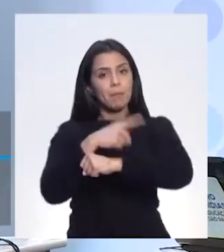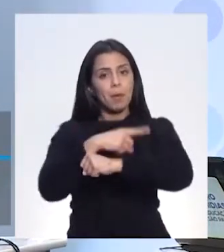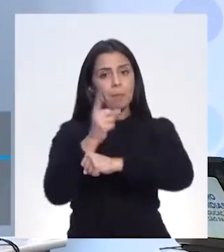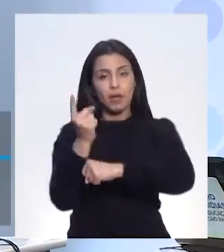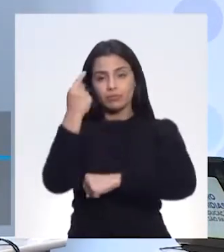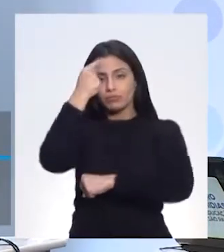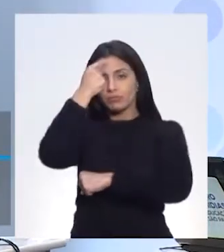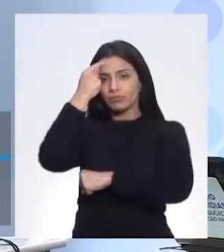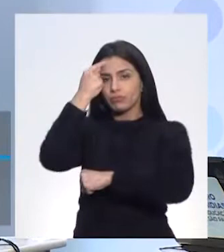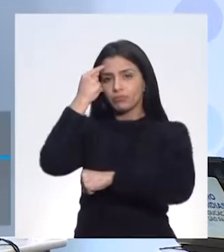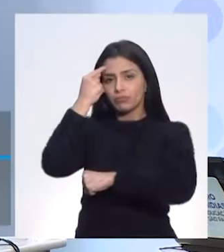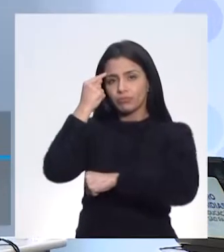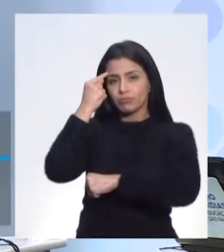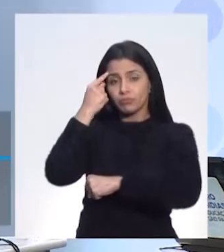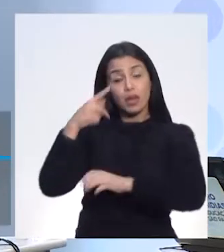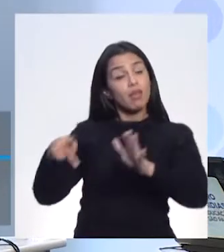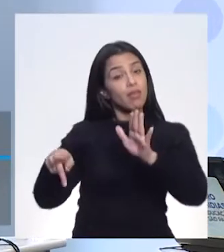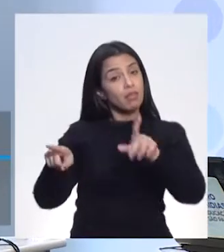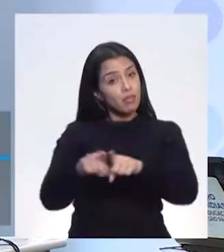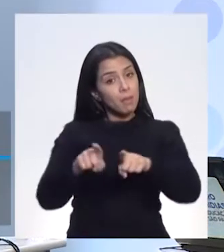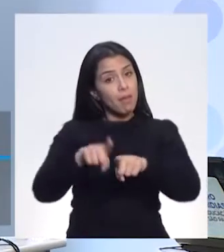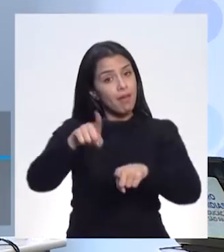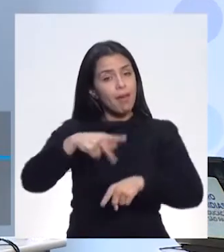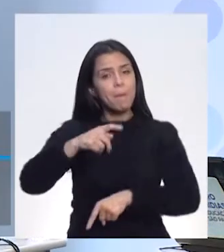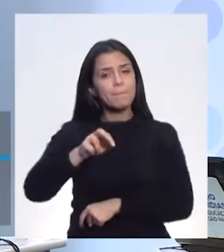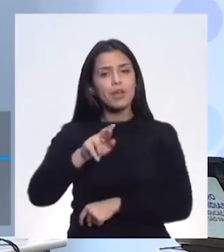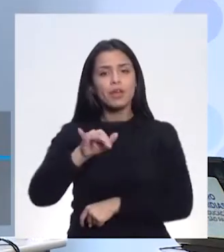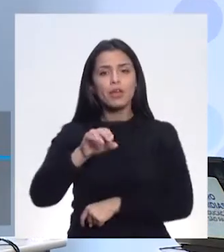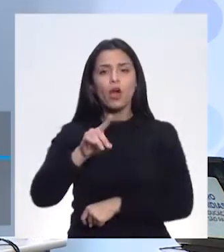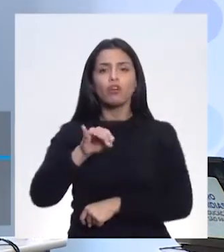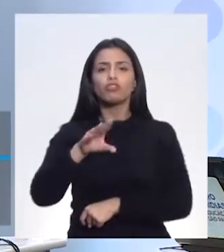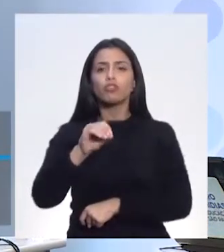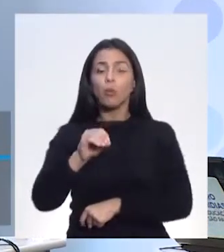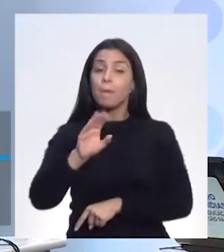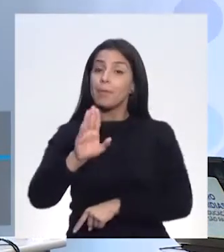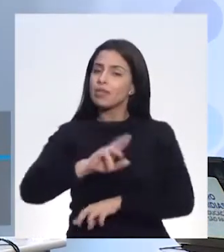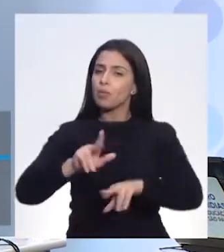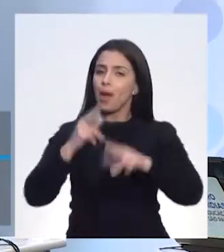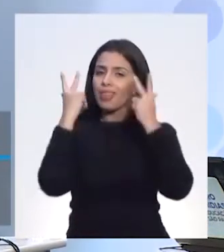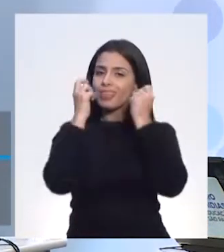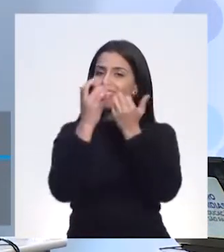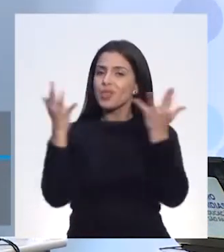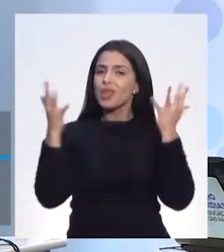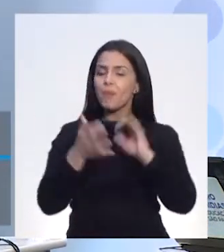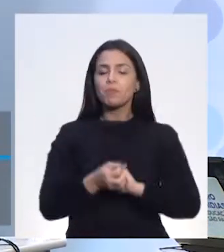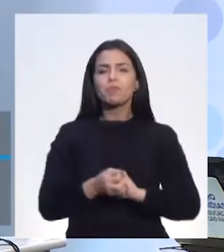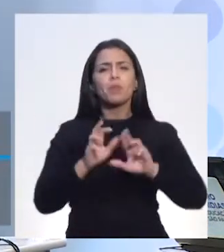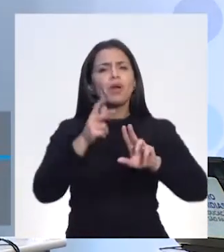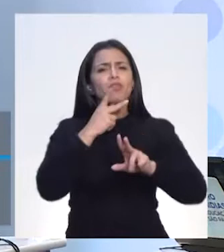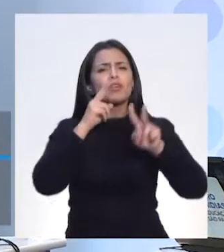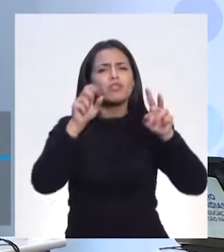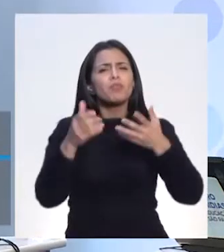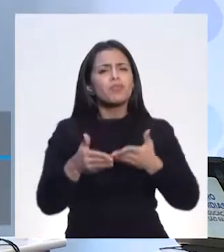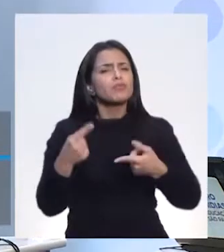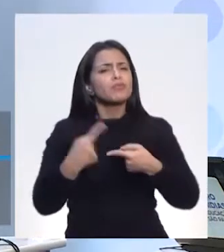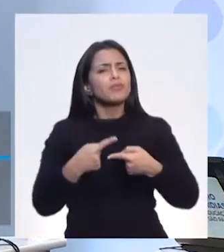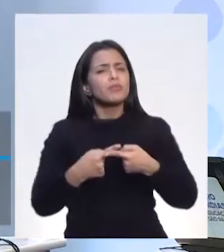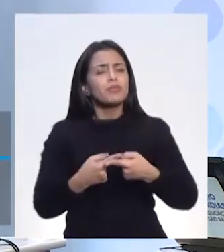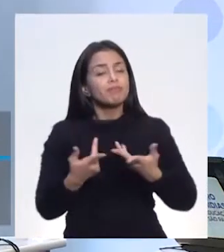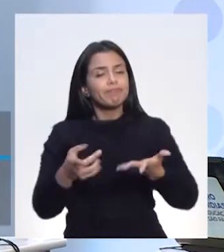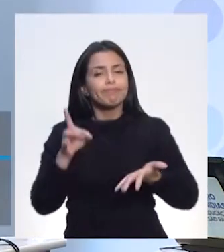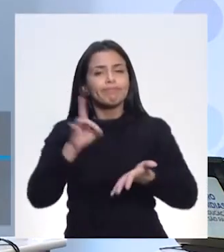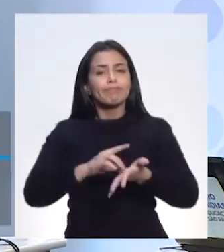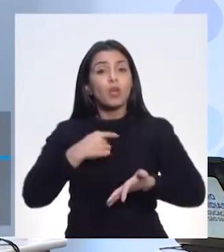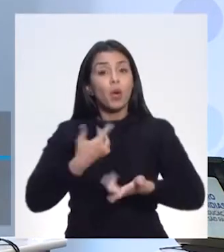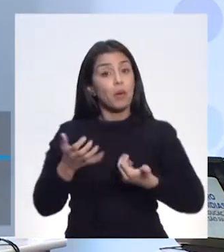esquerda. Também é um fenômeno periódico. Muito bem. Por que eu estou falando tanto disso? Porque, na realidade, eu quero mostrar